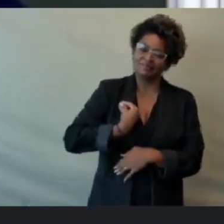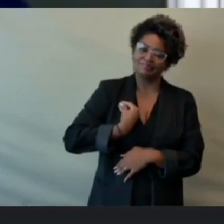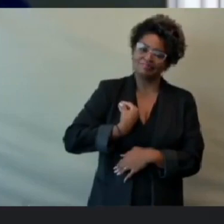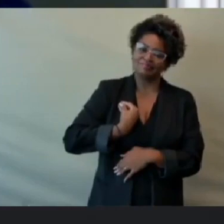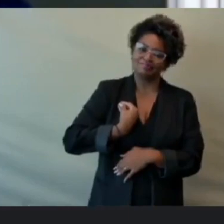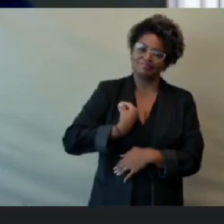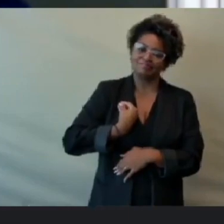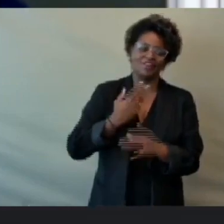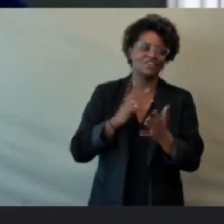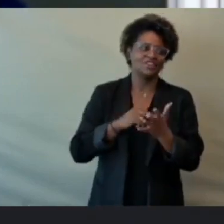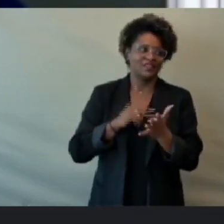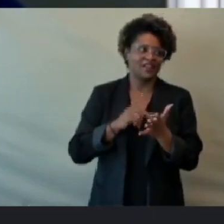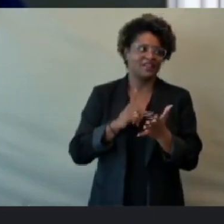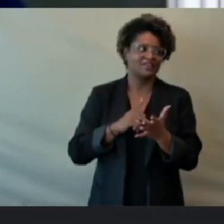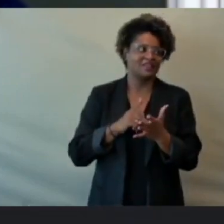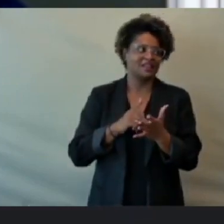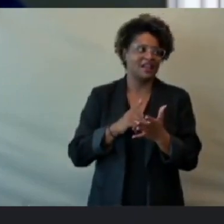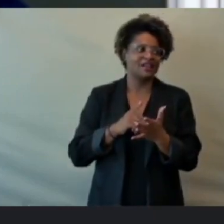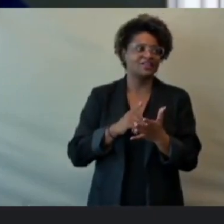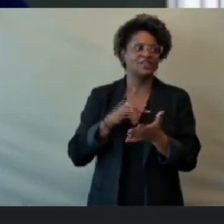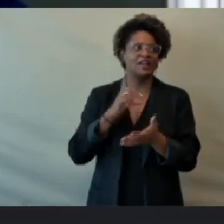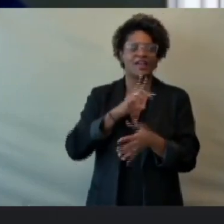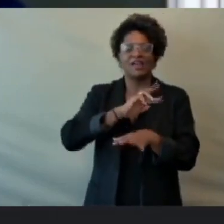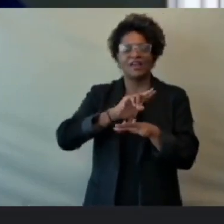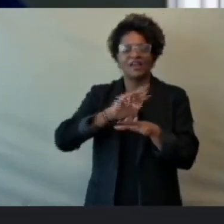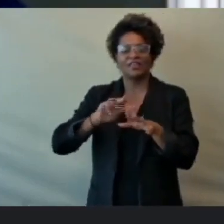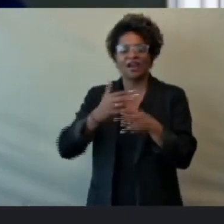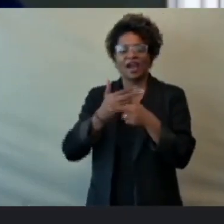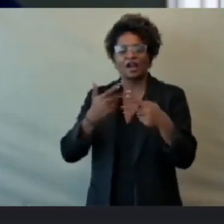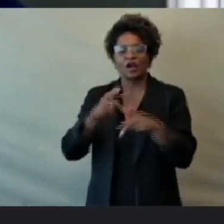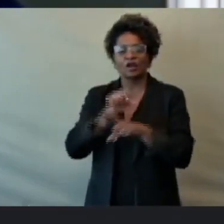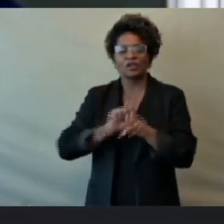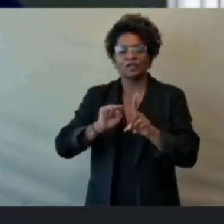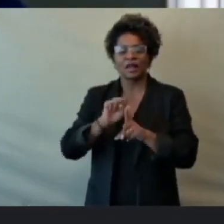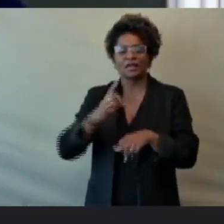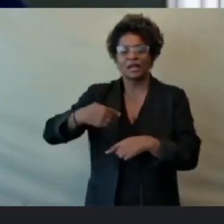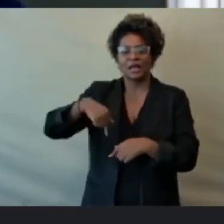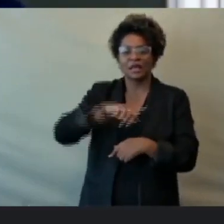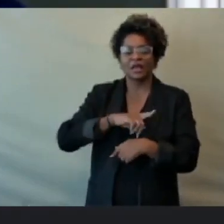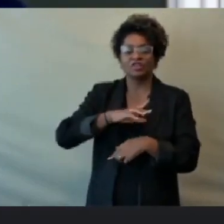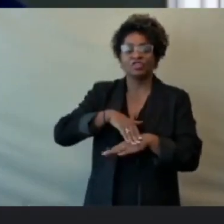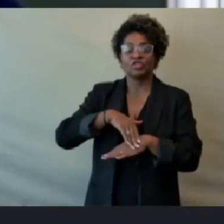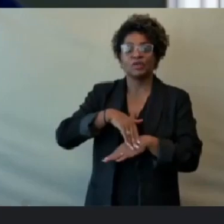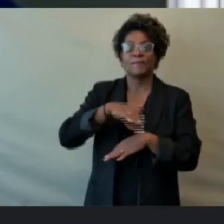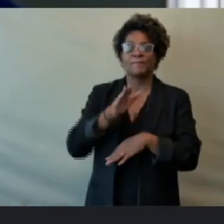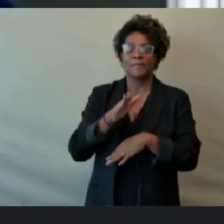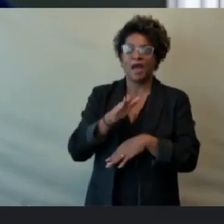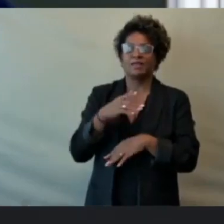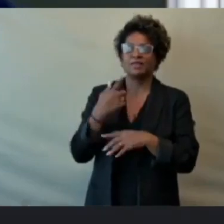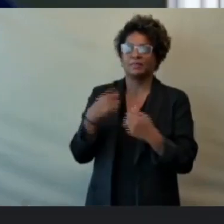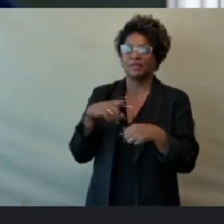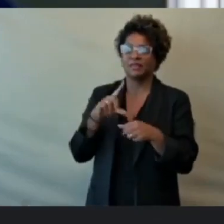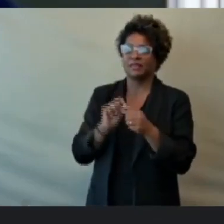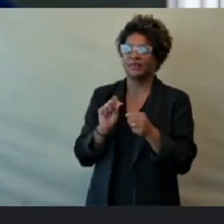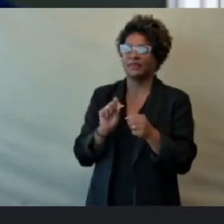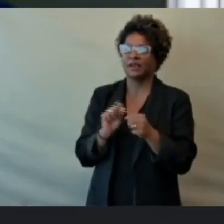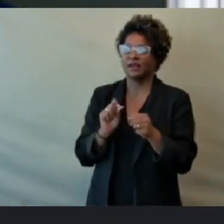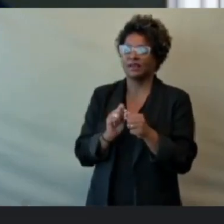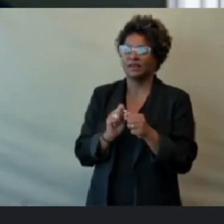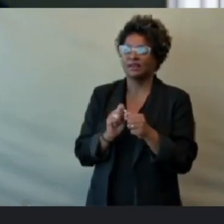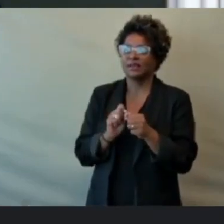sociais que a gente mais tem que se debruçar, para além das questões relacionadas à